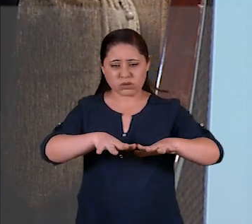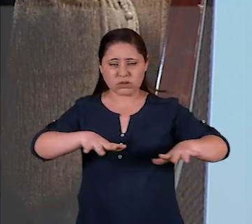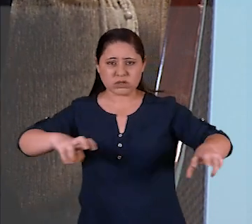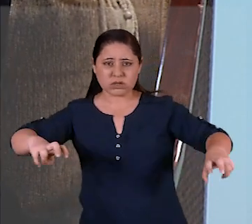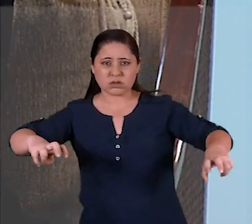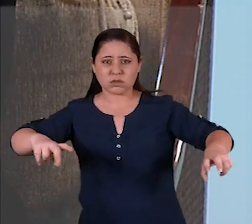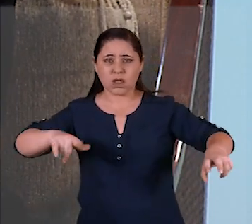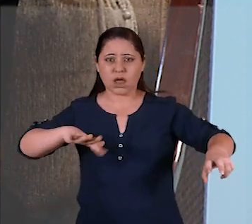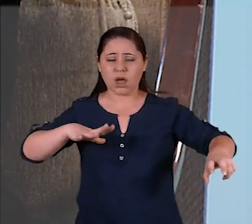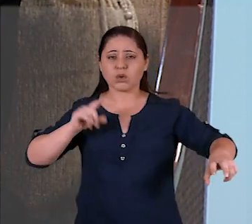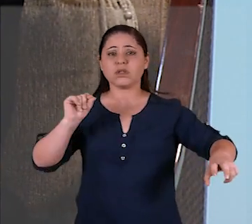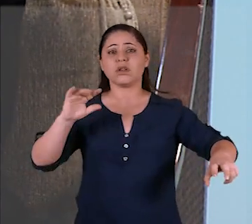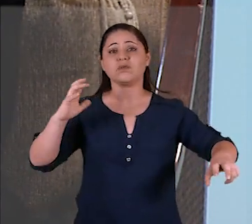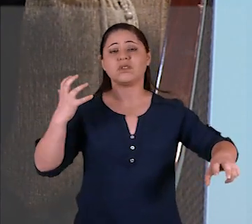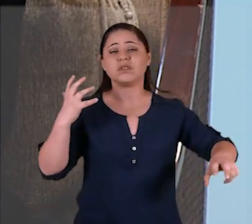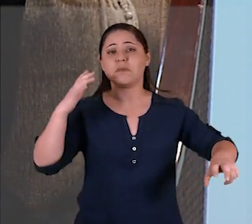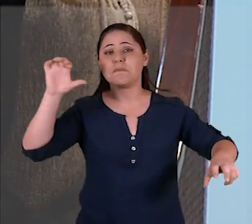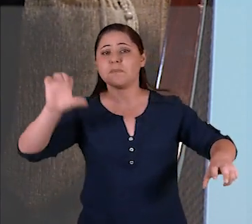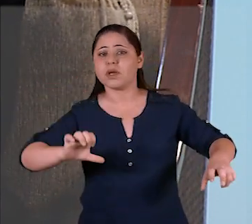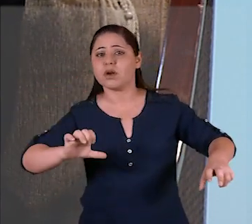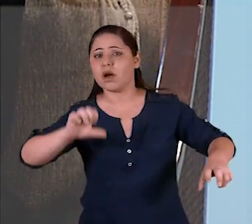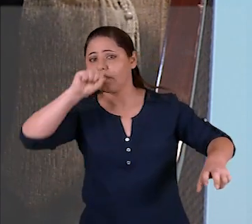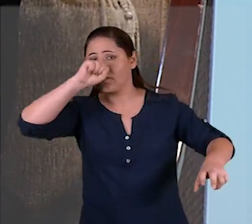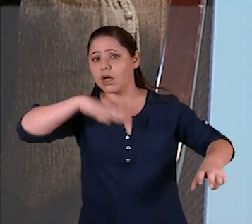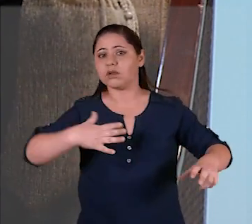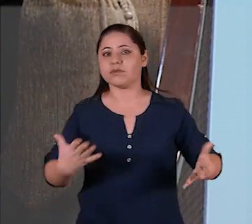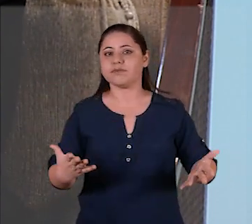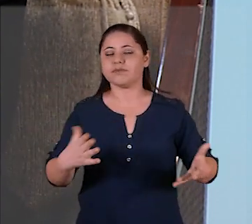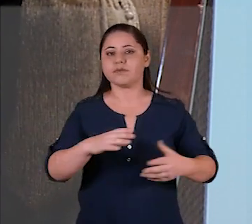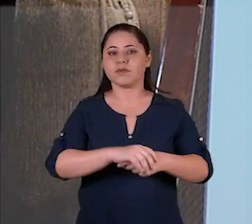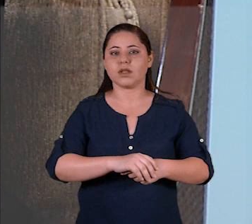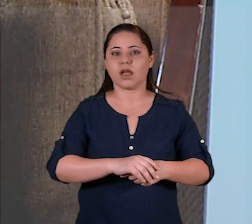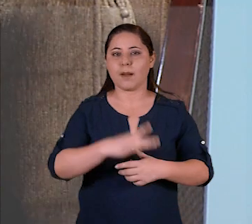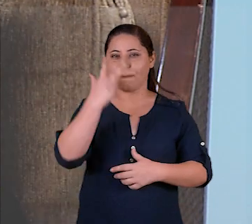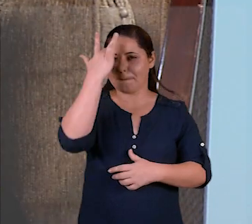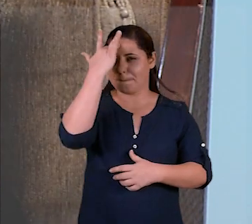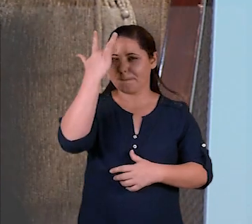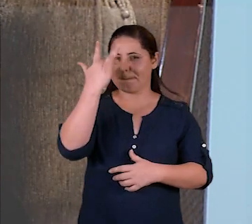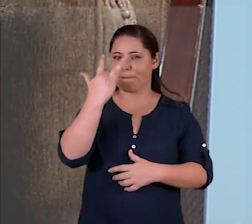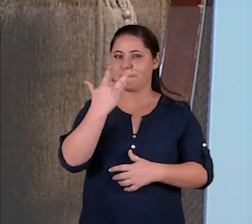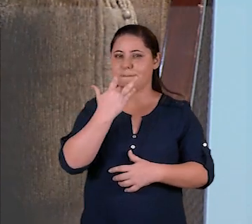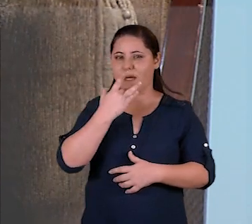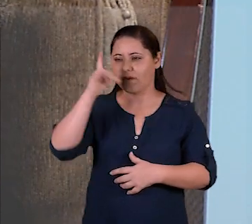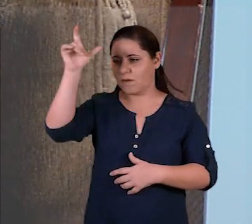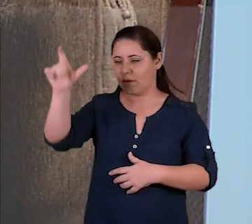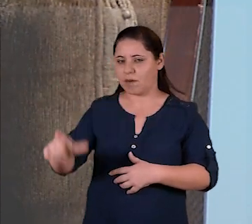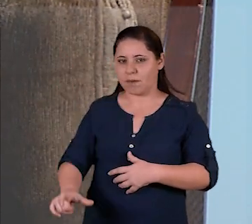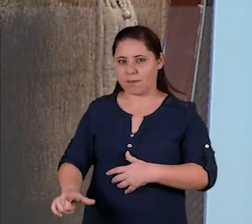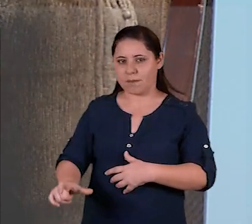que é a consequência pior que existe aí da violência. Em relação ao perfil, né, que você